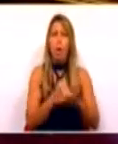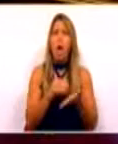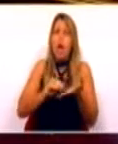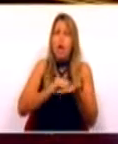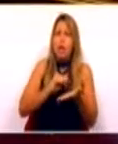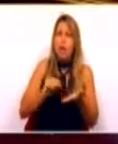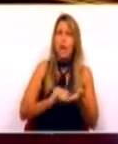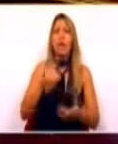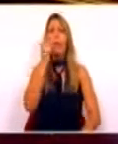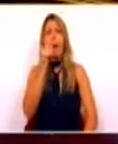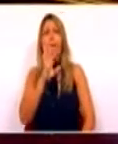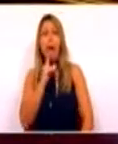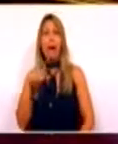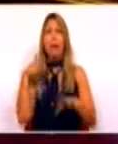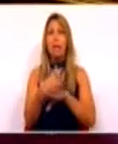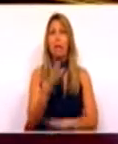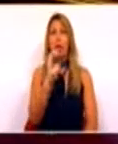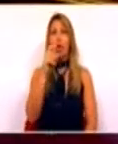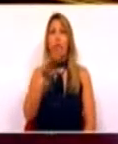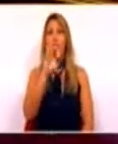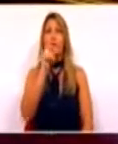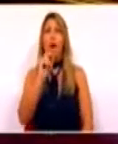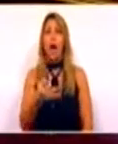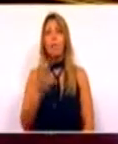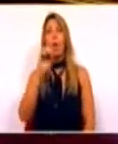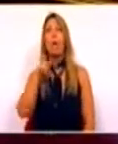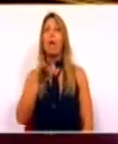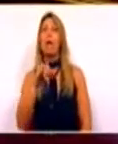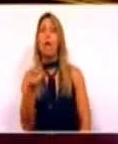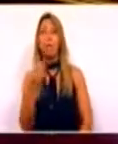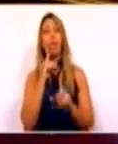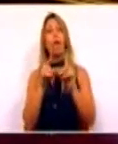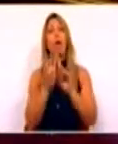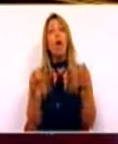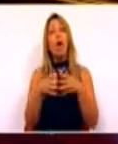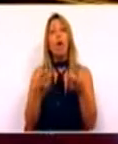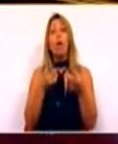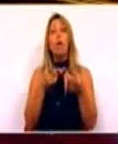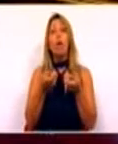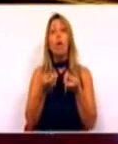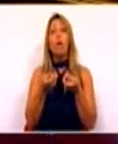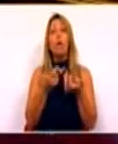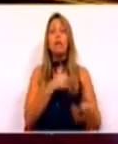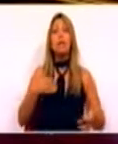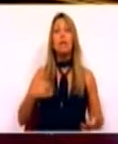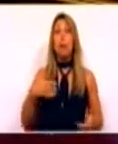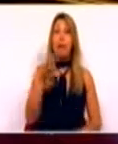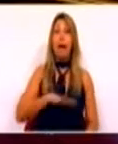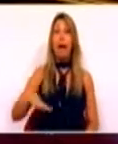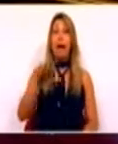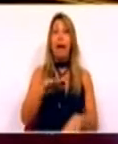através da CONFAP, através da CNIP, bem como a Direção-Geral de Saúde e também a área da pediatria e a área